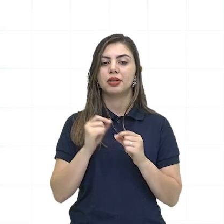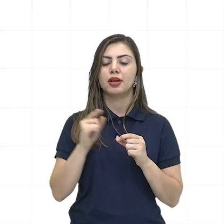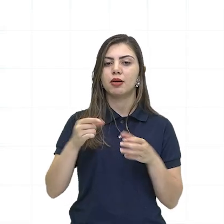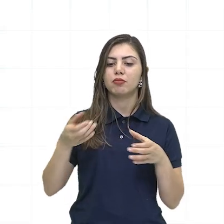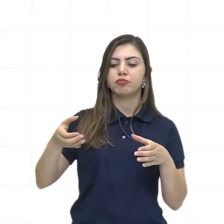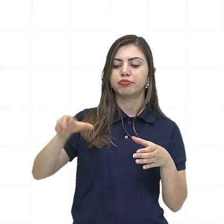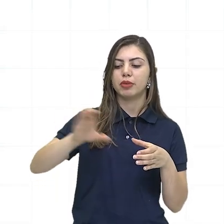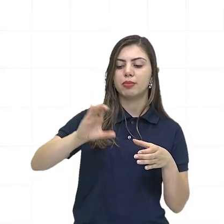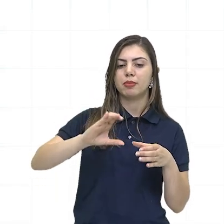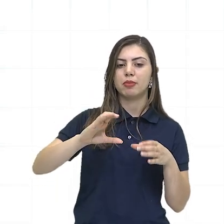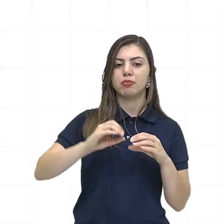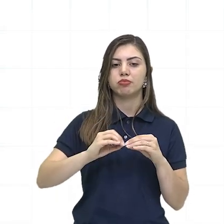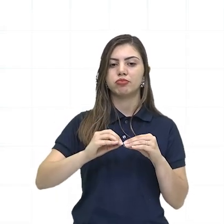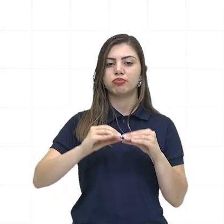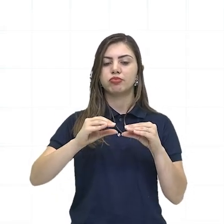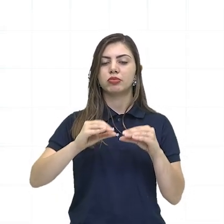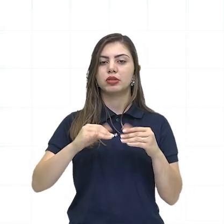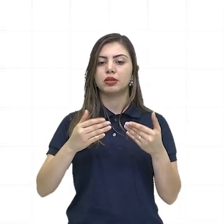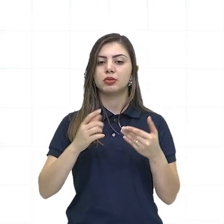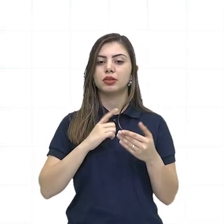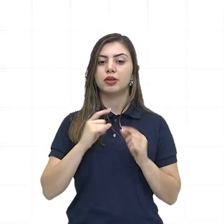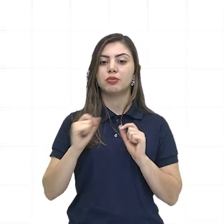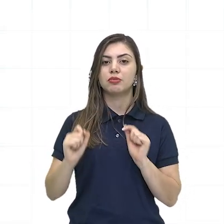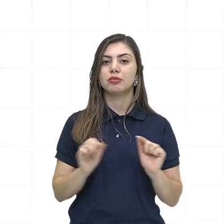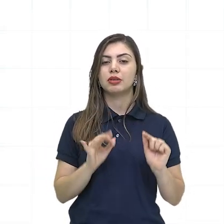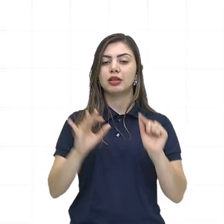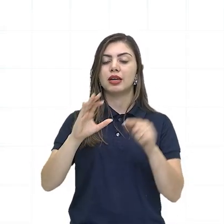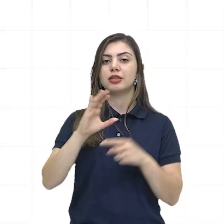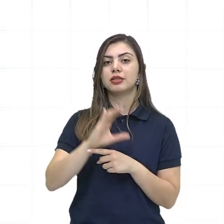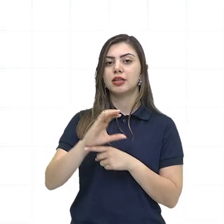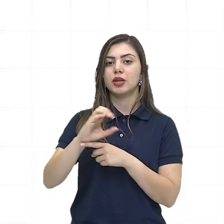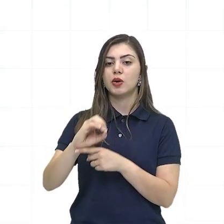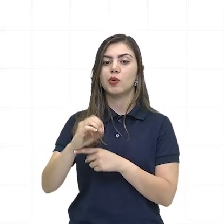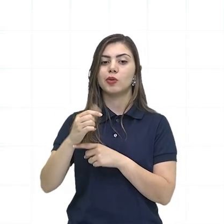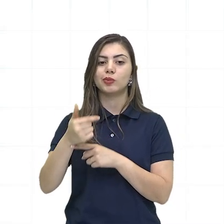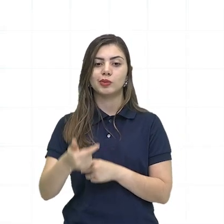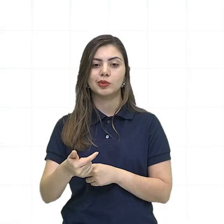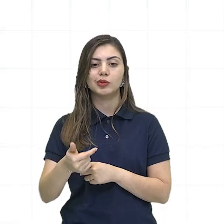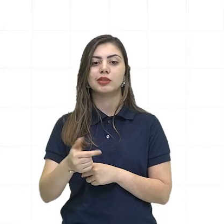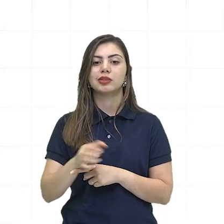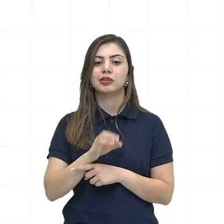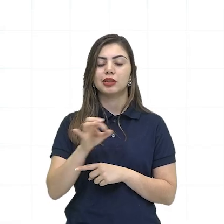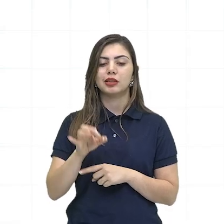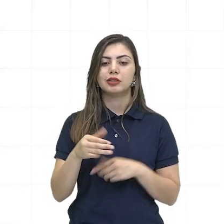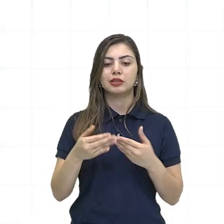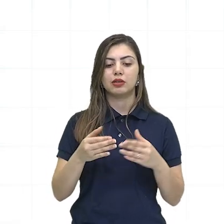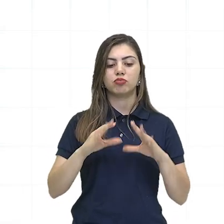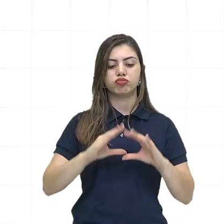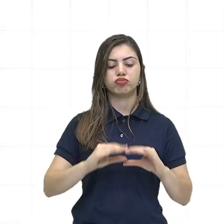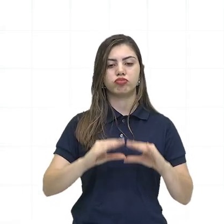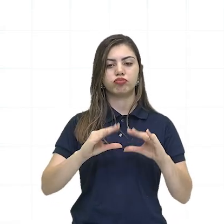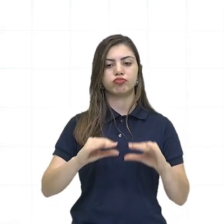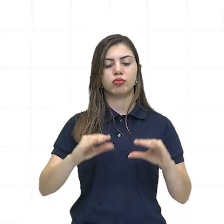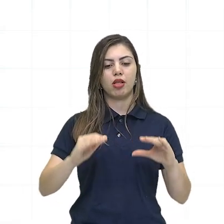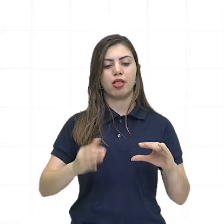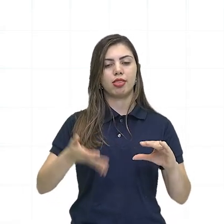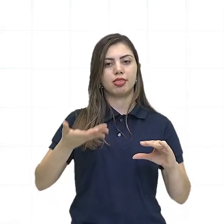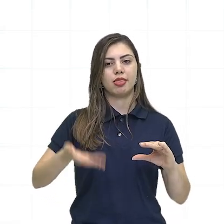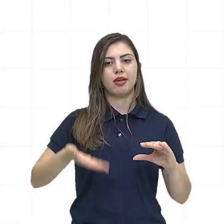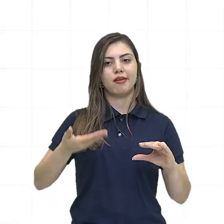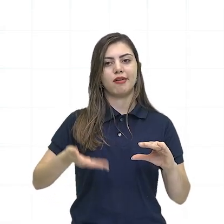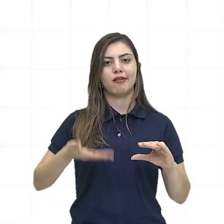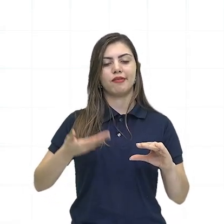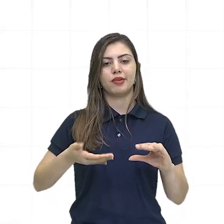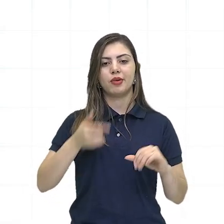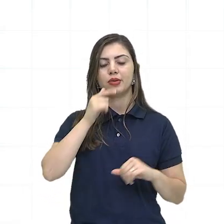pó, liberando o gás carbônico, né, que é o CO2, e conferindo leveza e textura aos pratos.